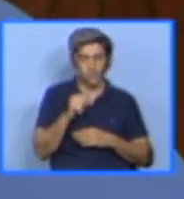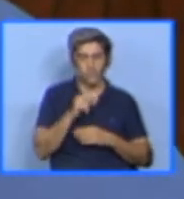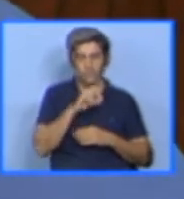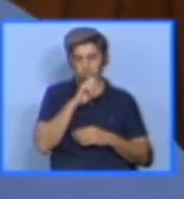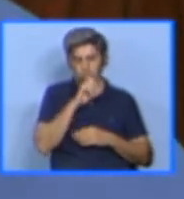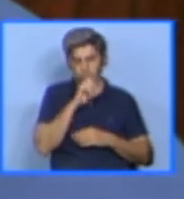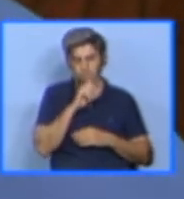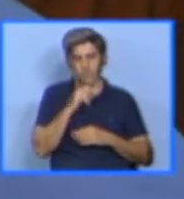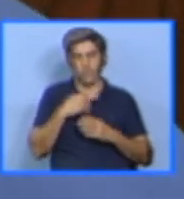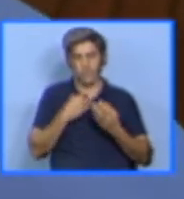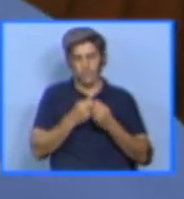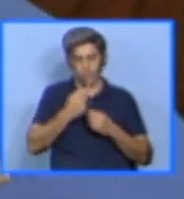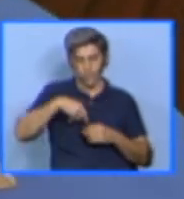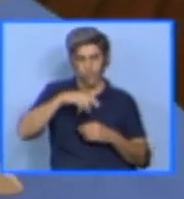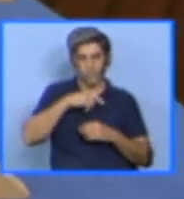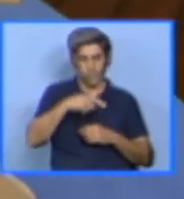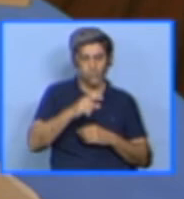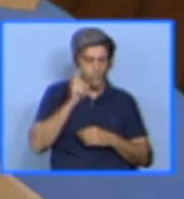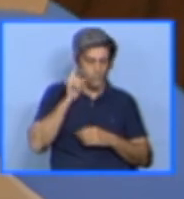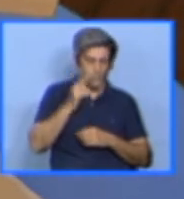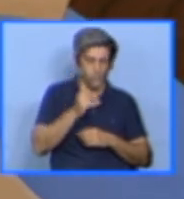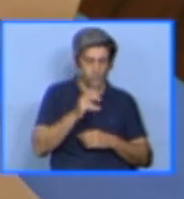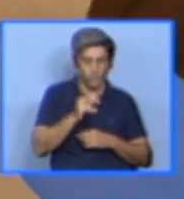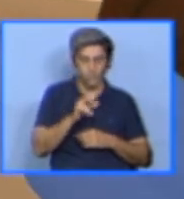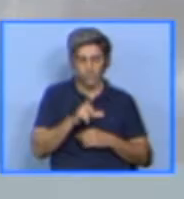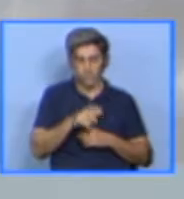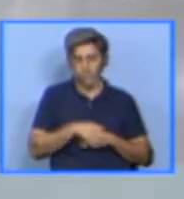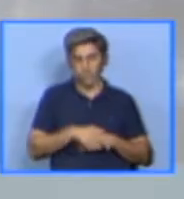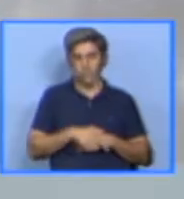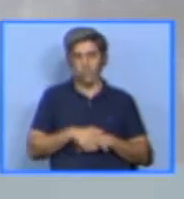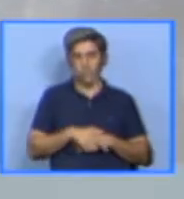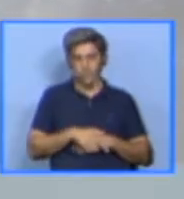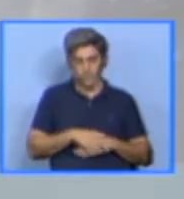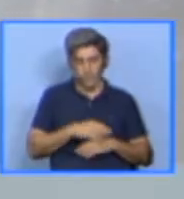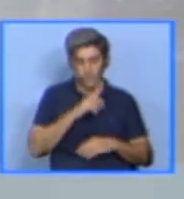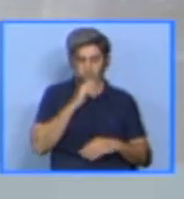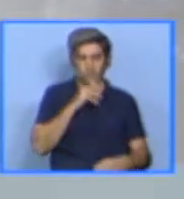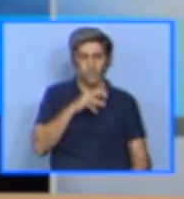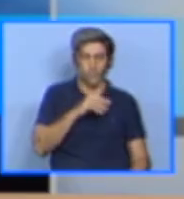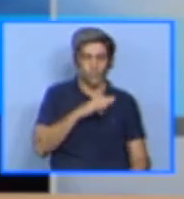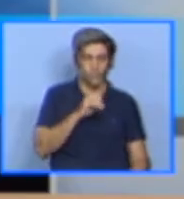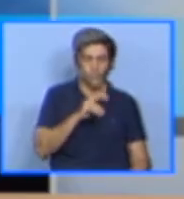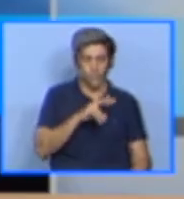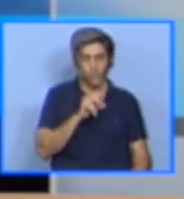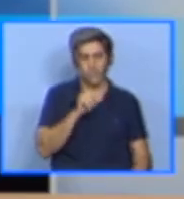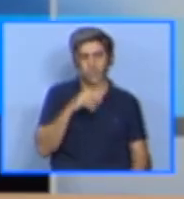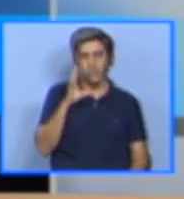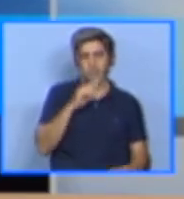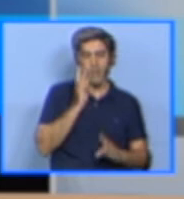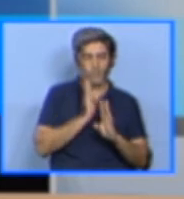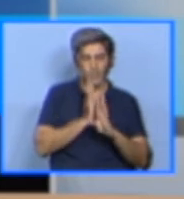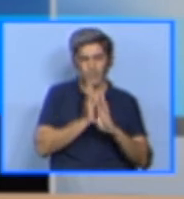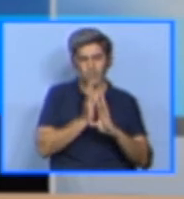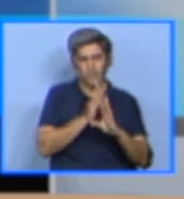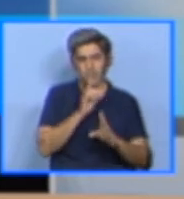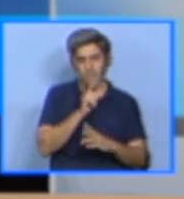Bispo para estar connosco agora no 12 e 13 de julho em Fátima. O Arcebispo de Moscovo e, enfim, todas as peregrinações que vêm